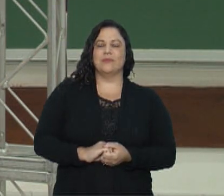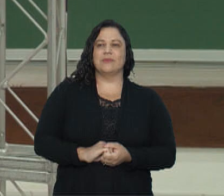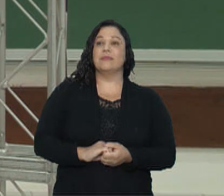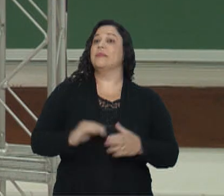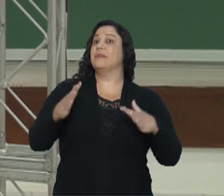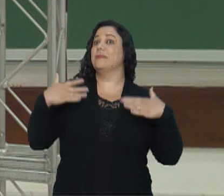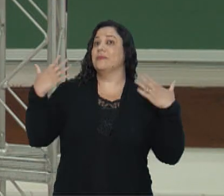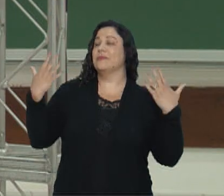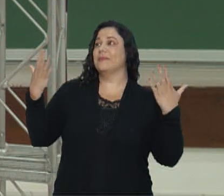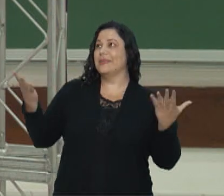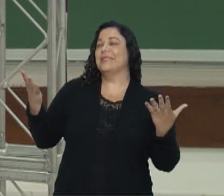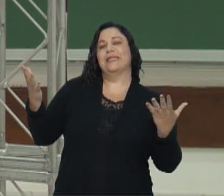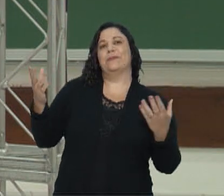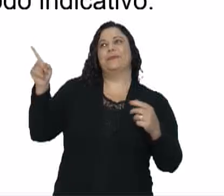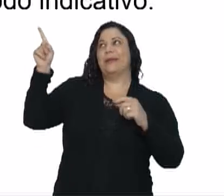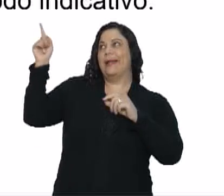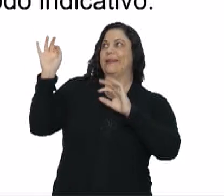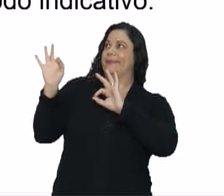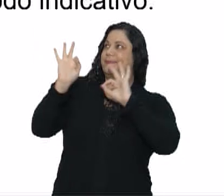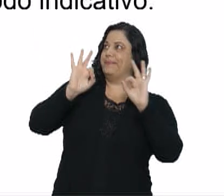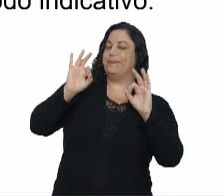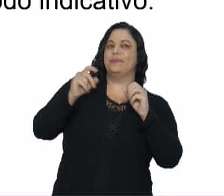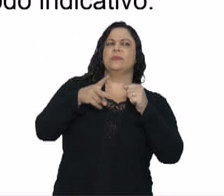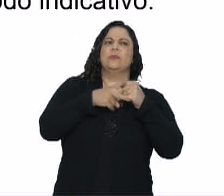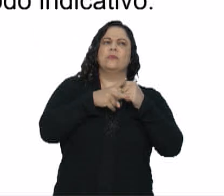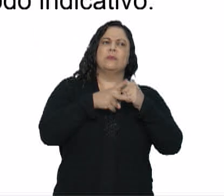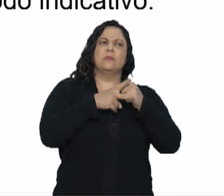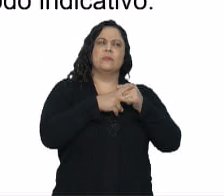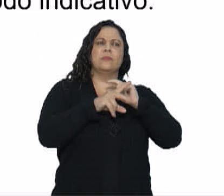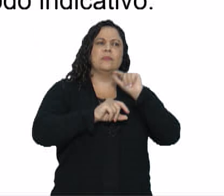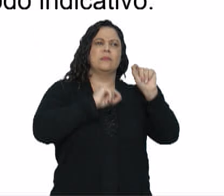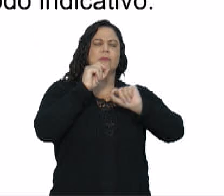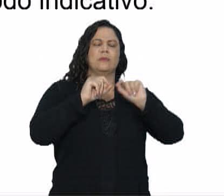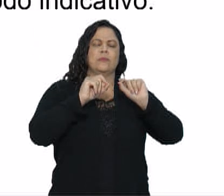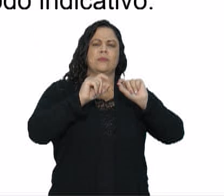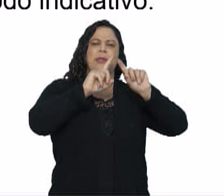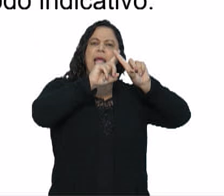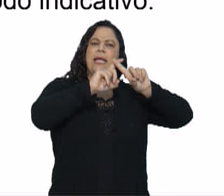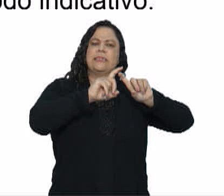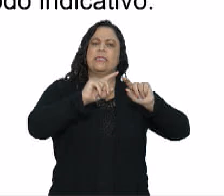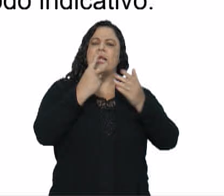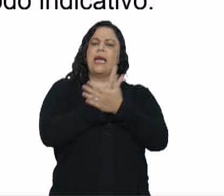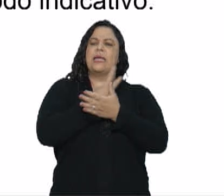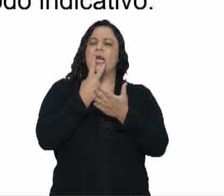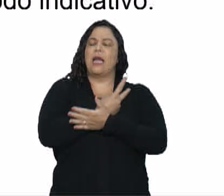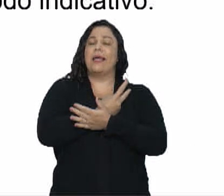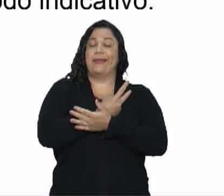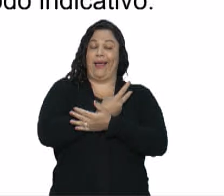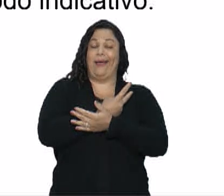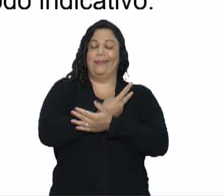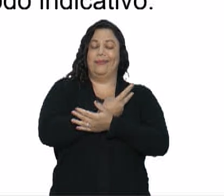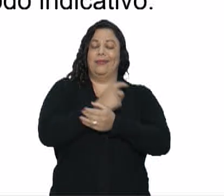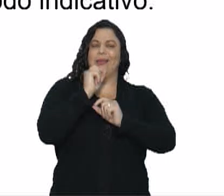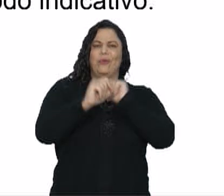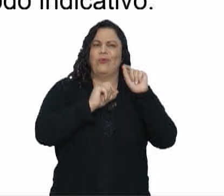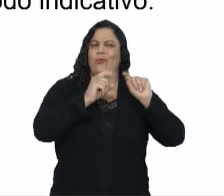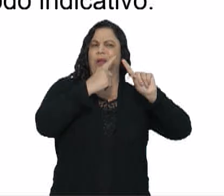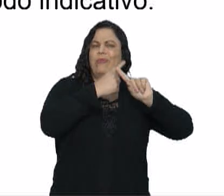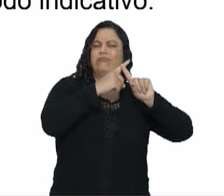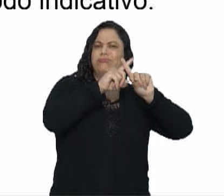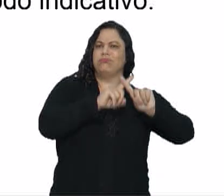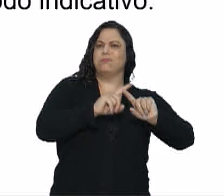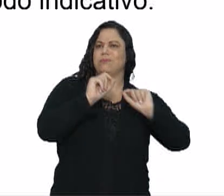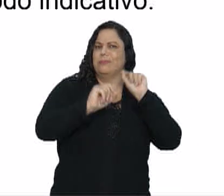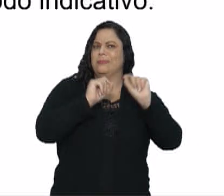Então aqui, né? Sobre os verbos desse fragmento, assinale a alternativa incorreta. Então nós temos aqui,